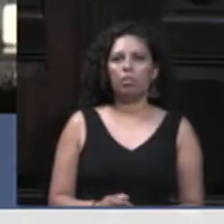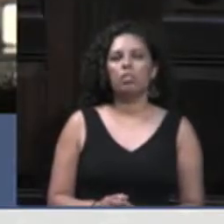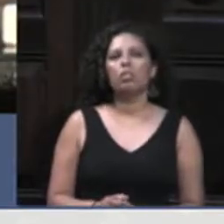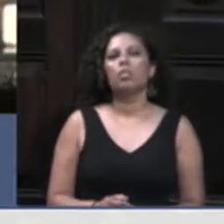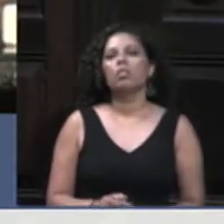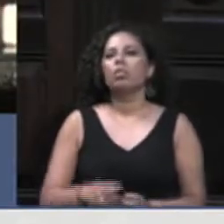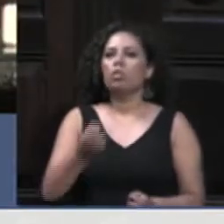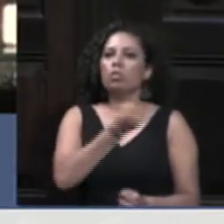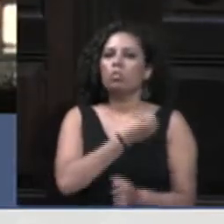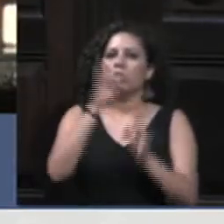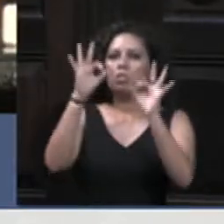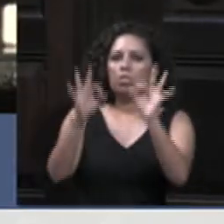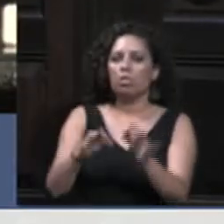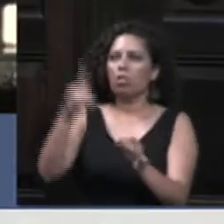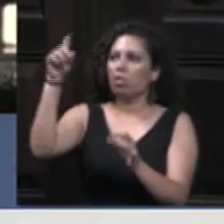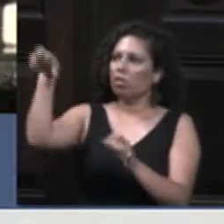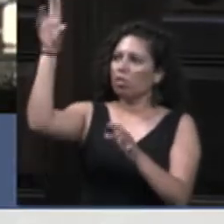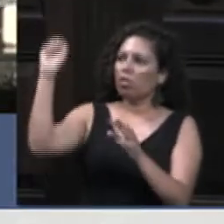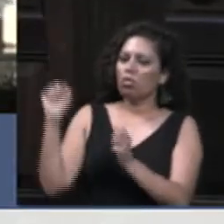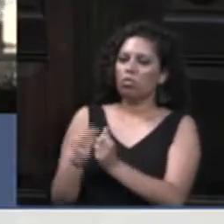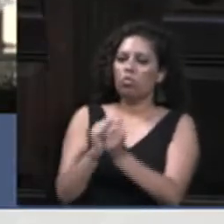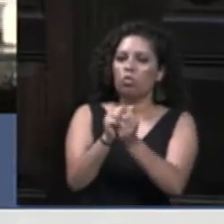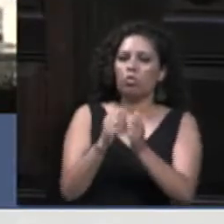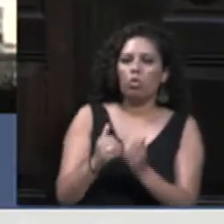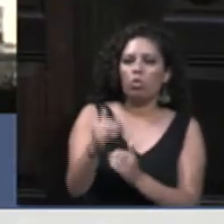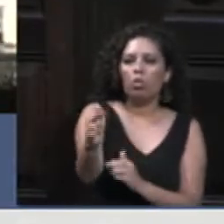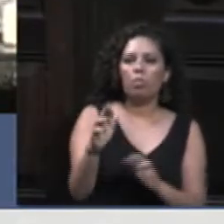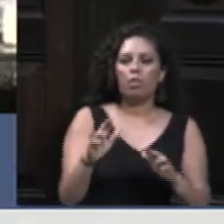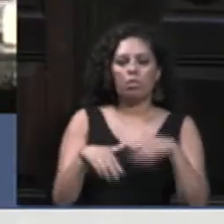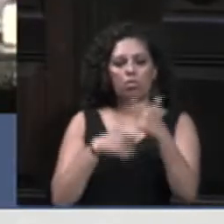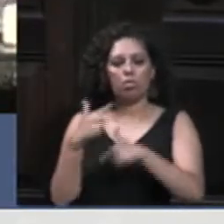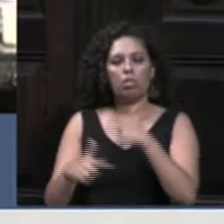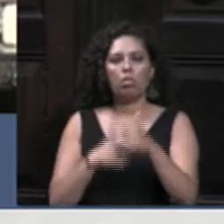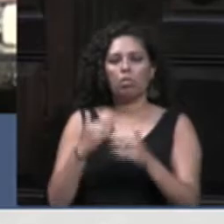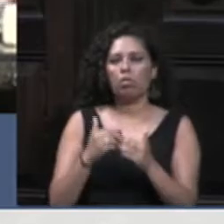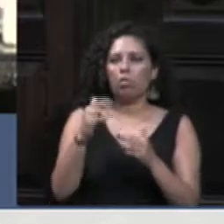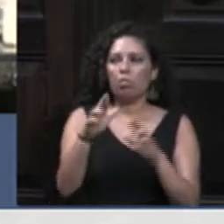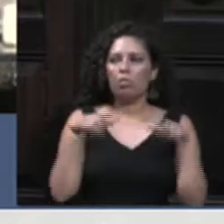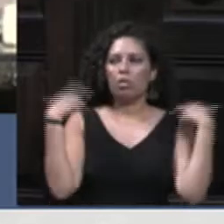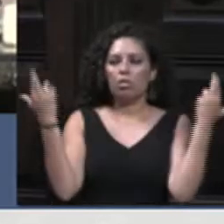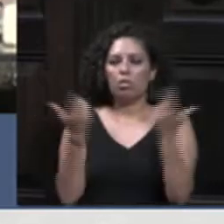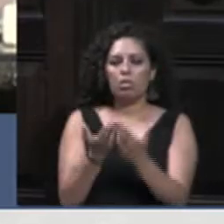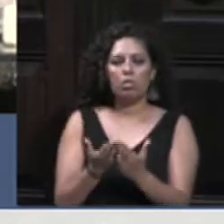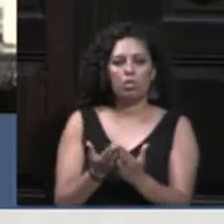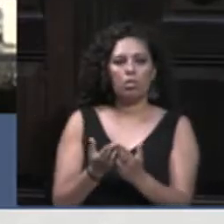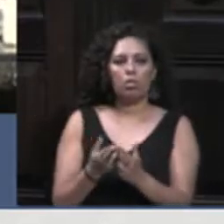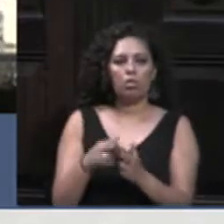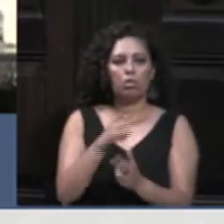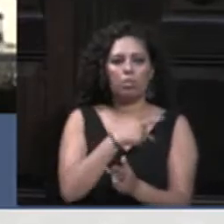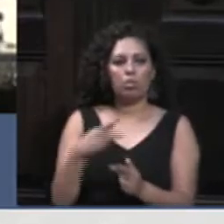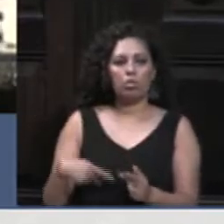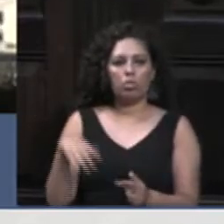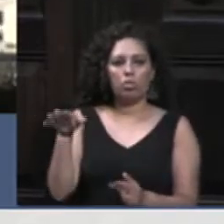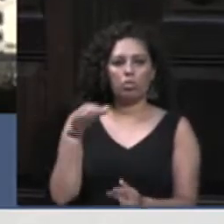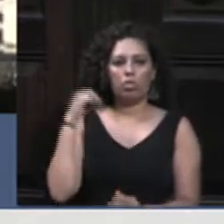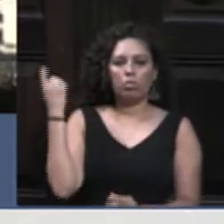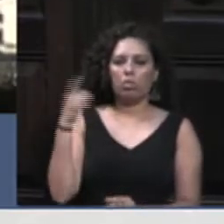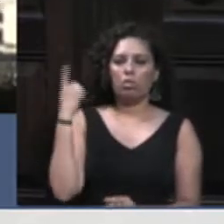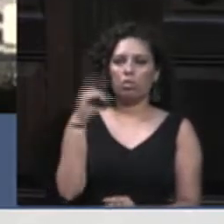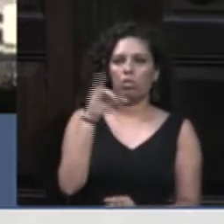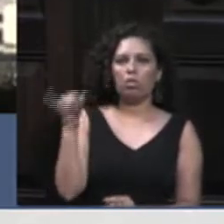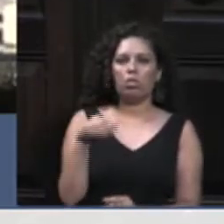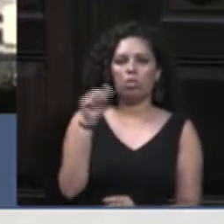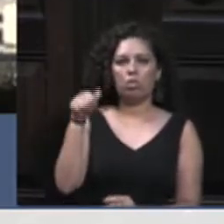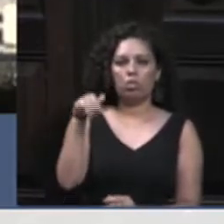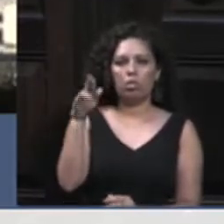Havendo número legal e sob a proteção de Deus, iniciamos os nossos trabalhos. Está aberta a sessão. A presidência convida o nobre deputado Jânio Mendes para fazer a leitura da